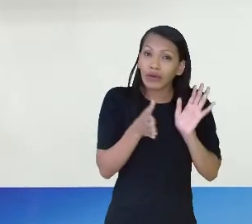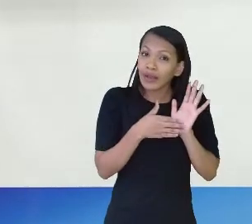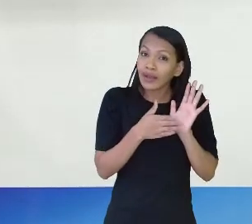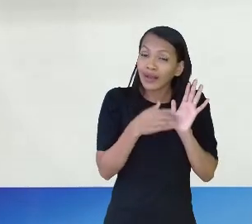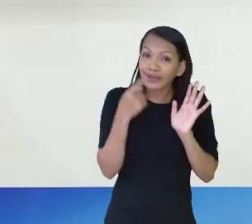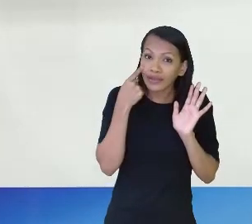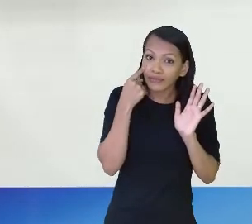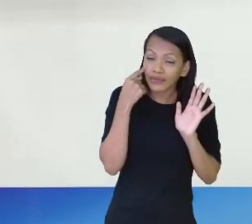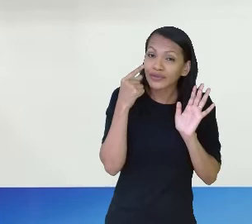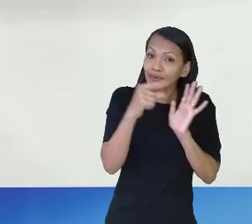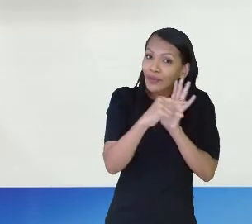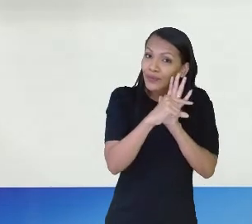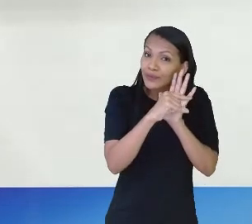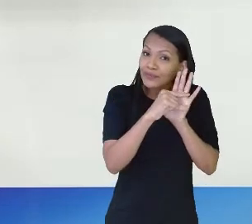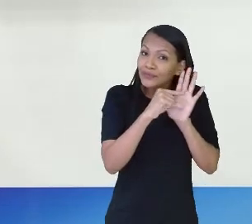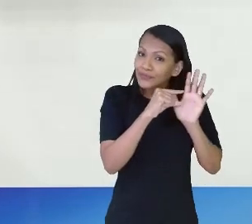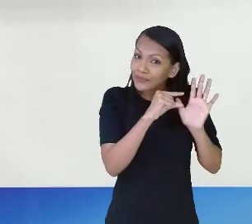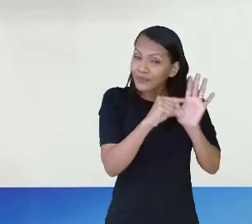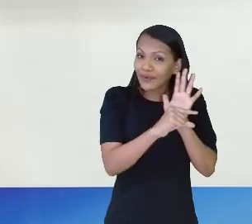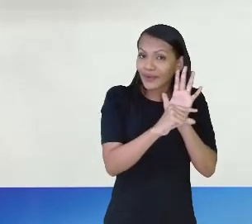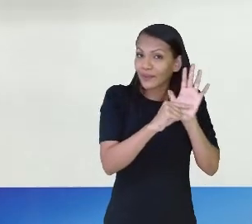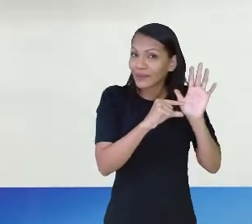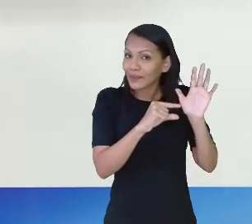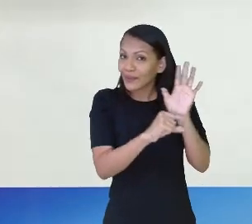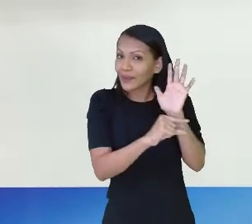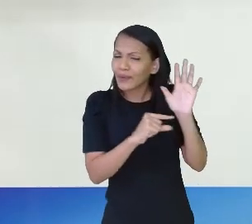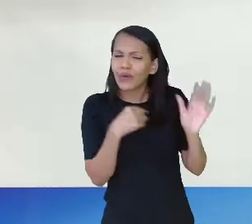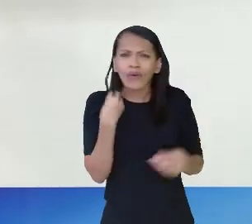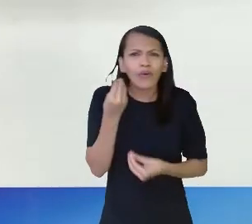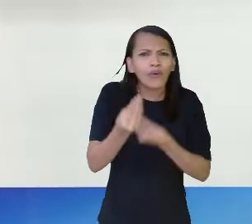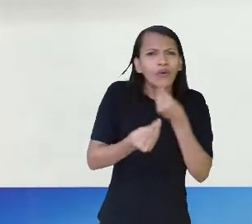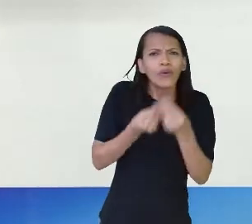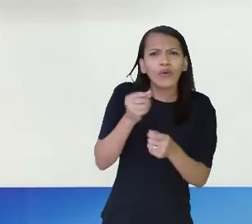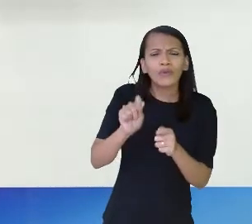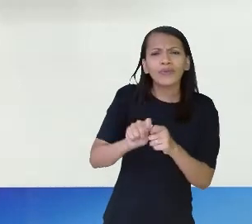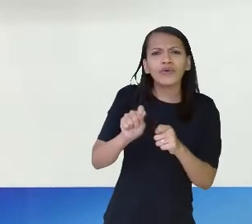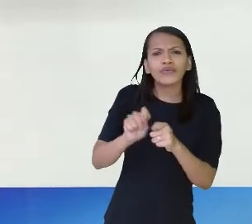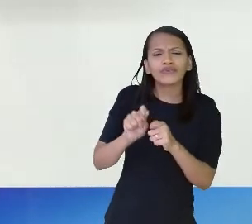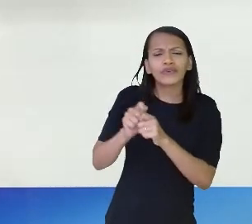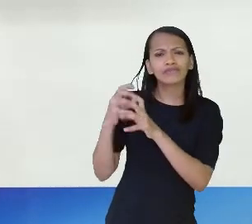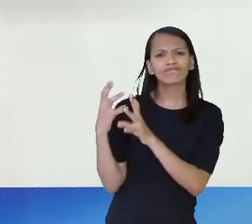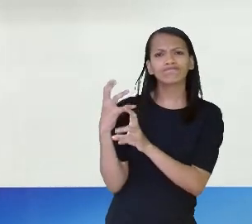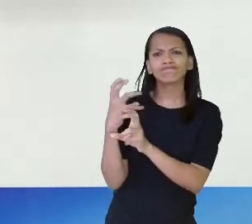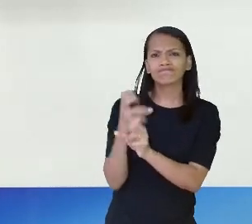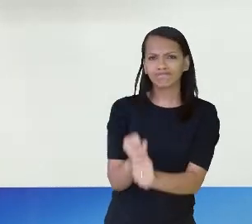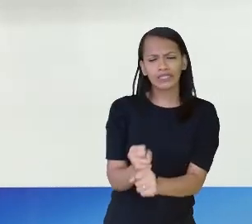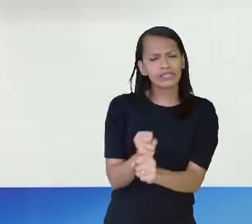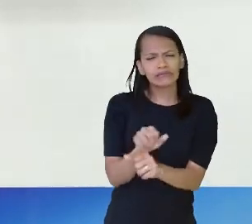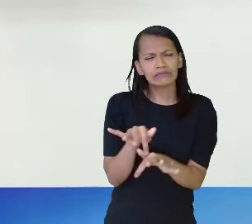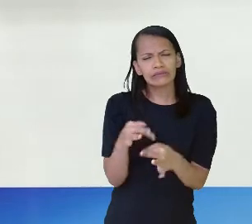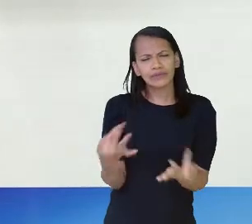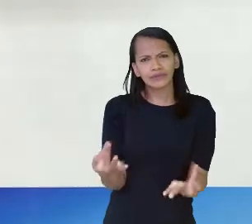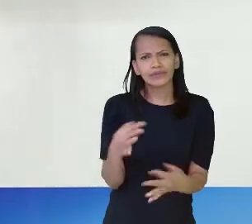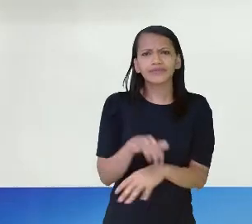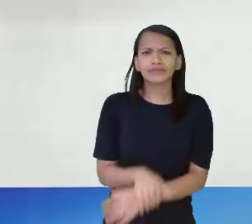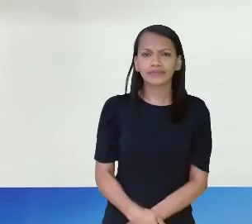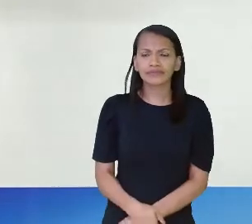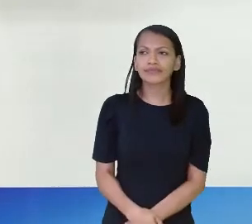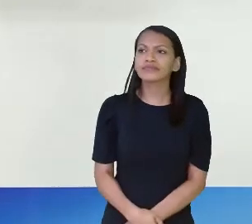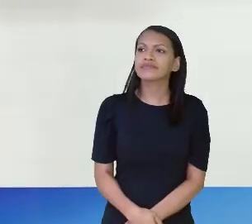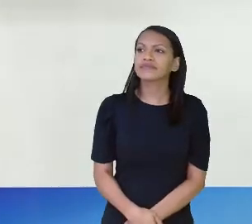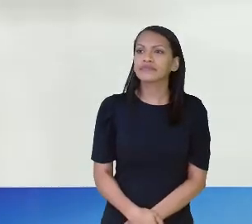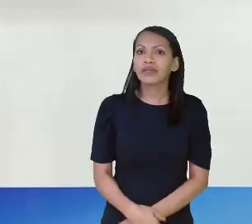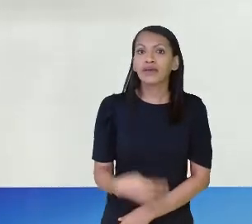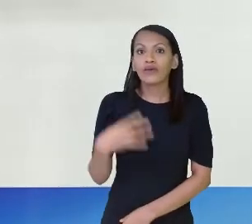ó, para mostrar todas as fileiras. Como é que a gente faz esse cálculo, professora? Simples. Serão